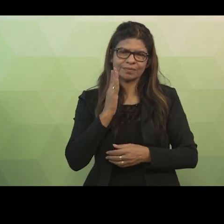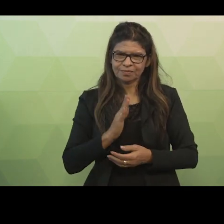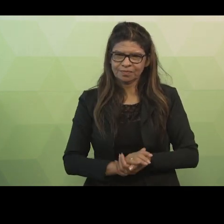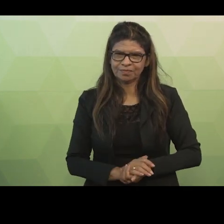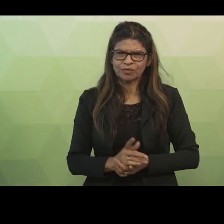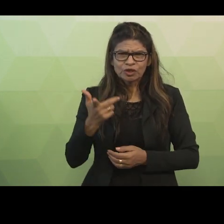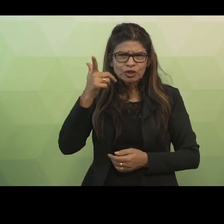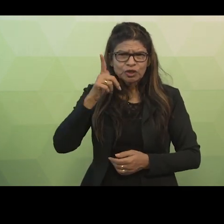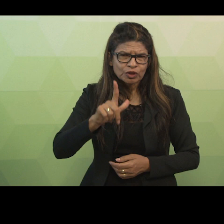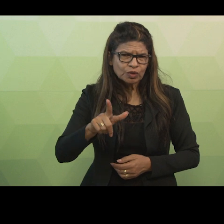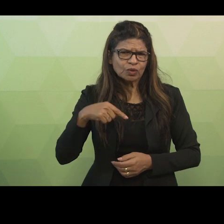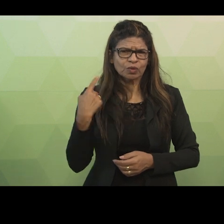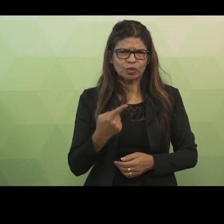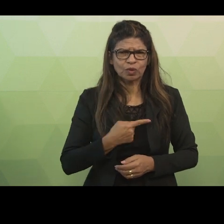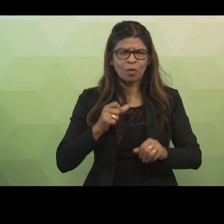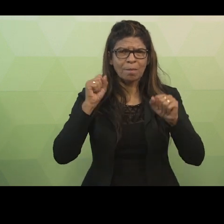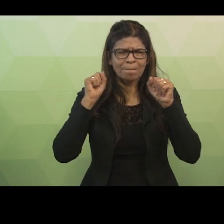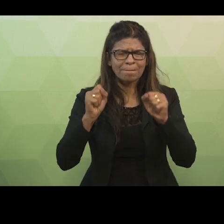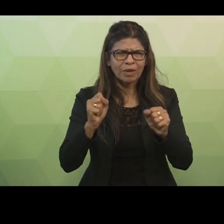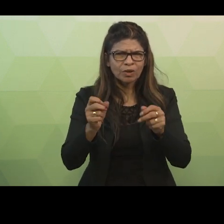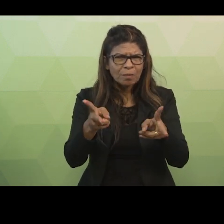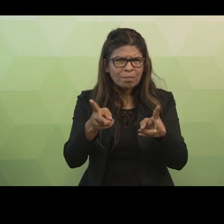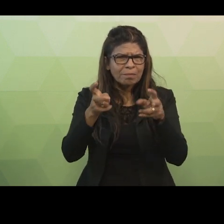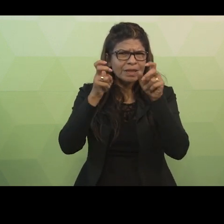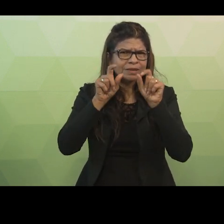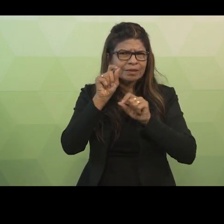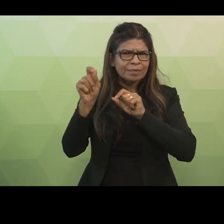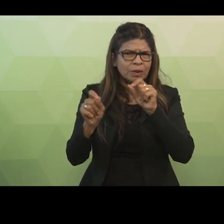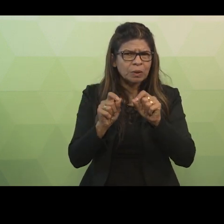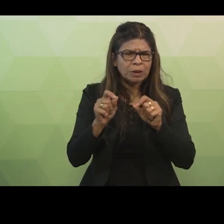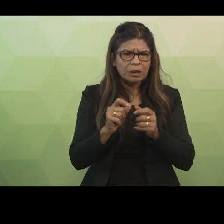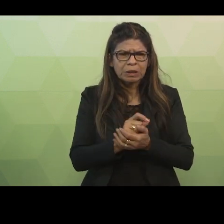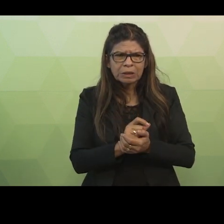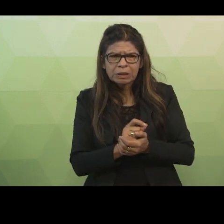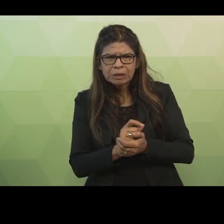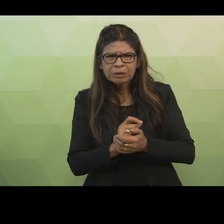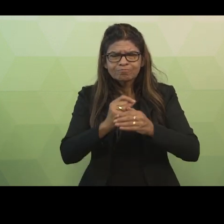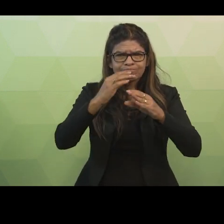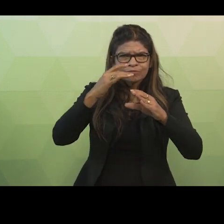Novamente, podemos observar a presença do usuário, da interface do